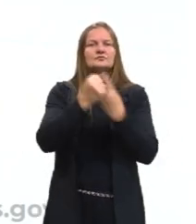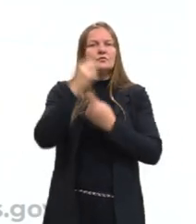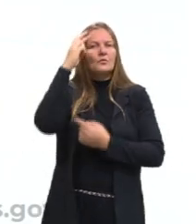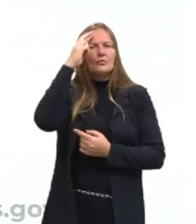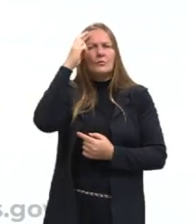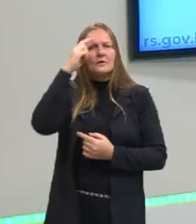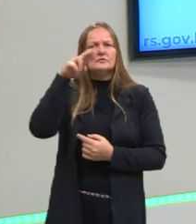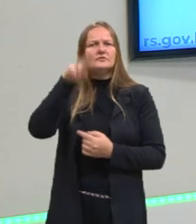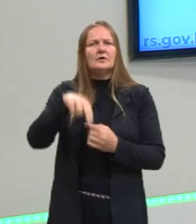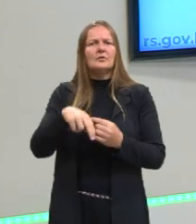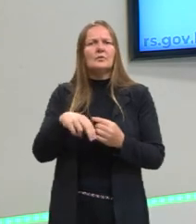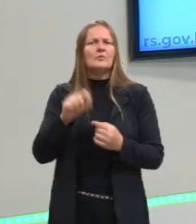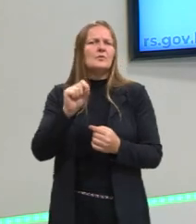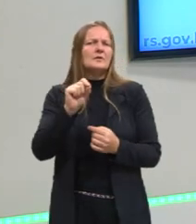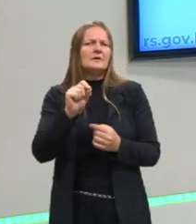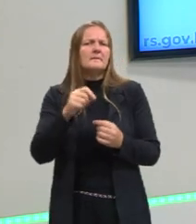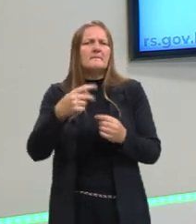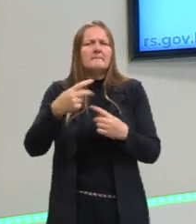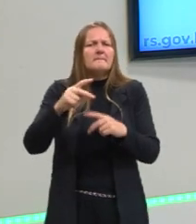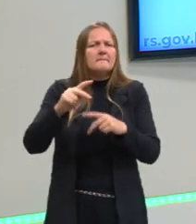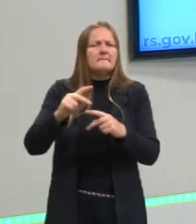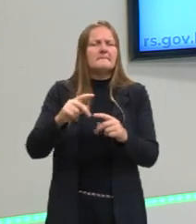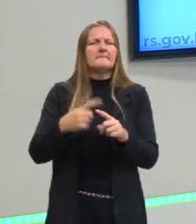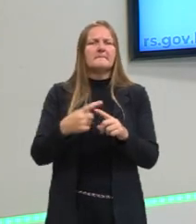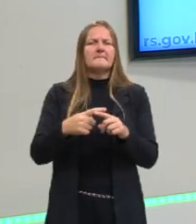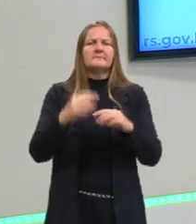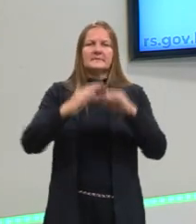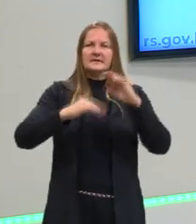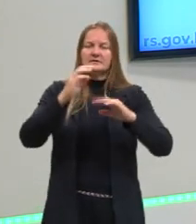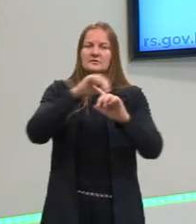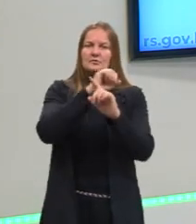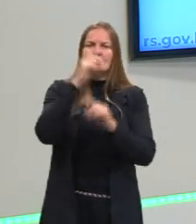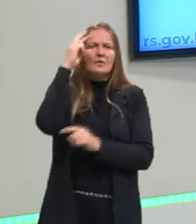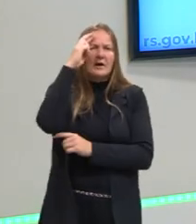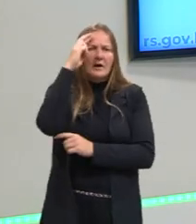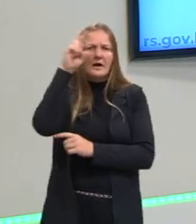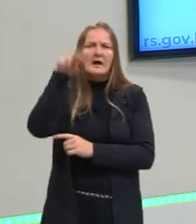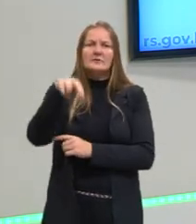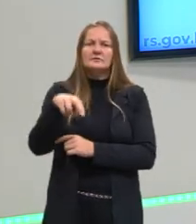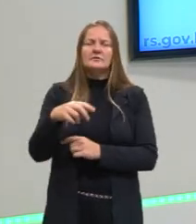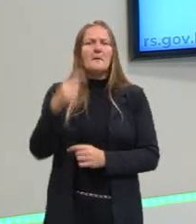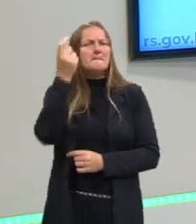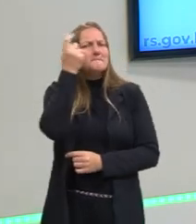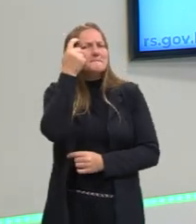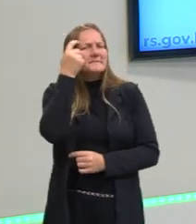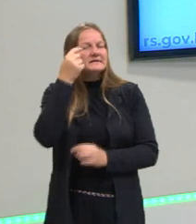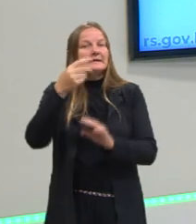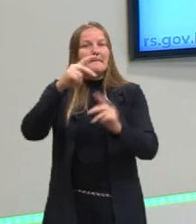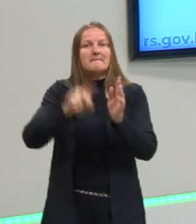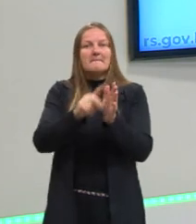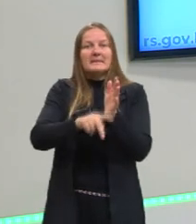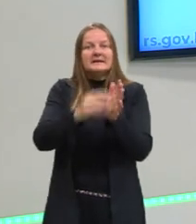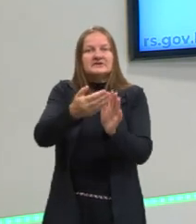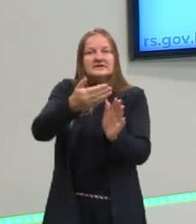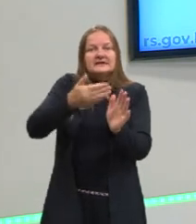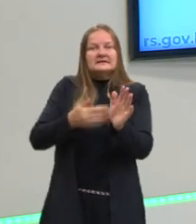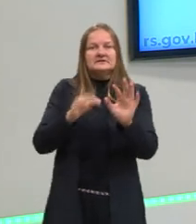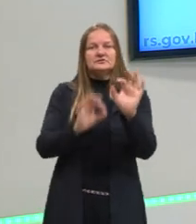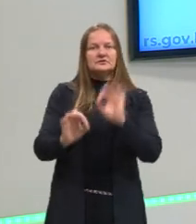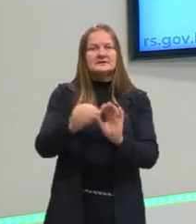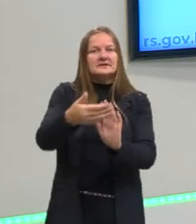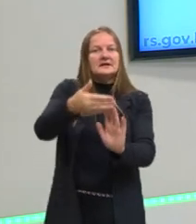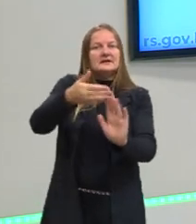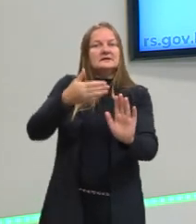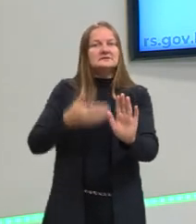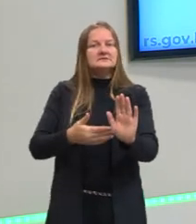o que que é uma ação racional ação racional é uma ação pensada uma ação organizada